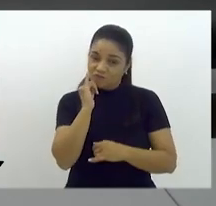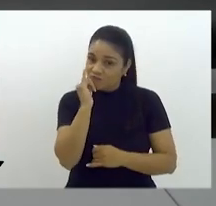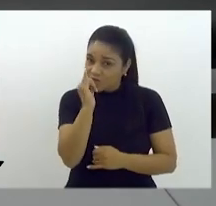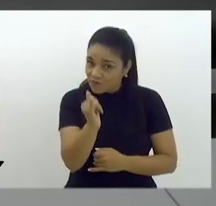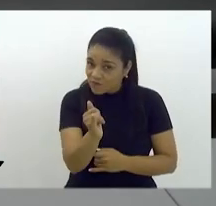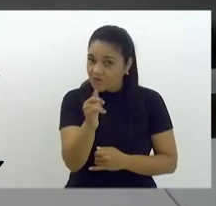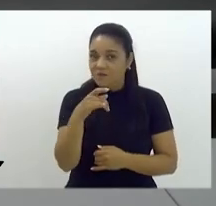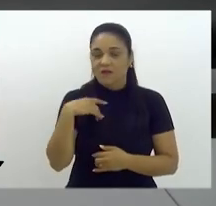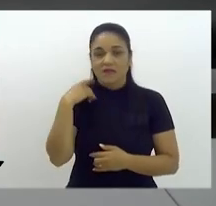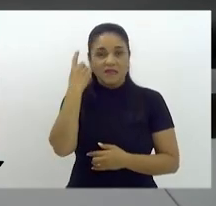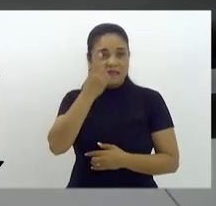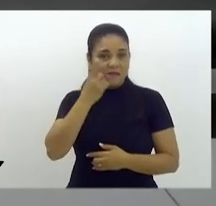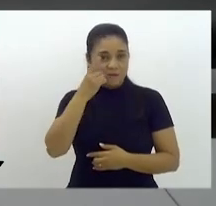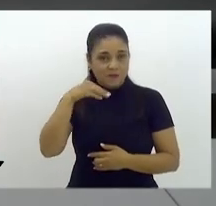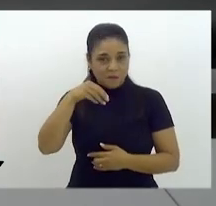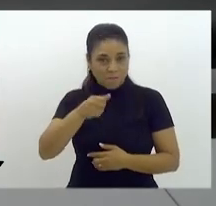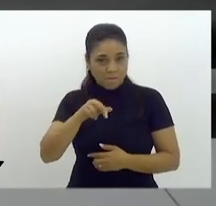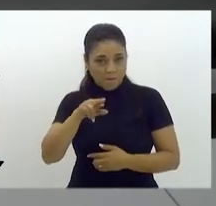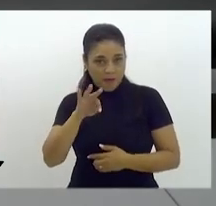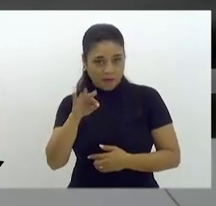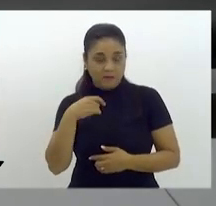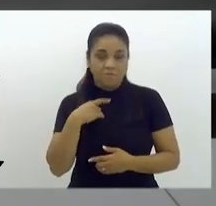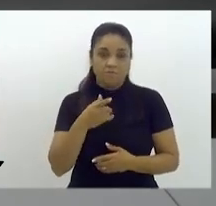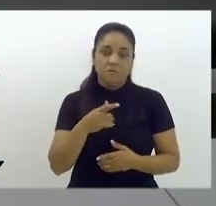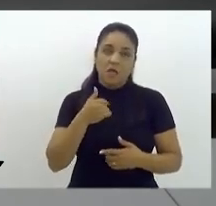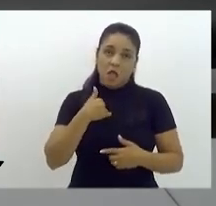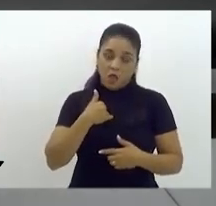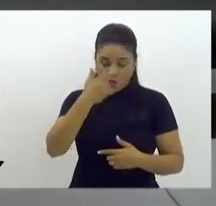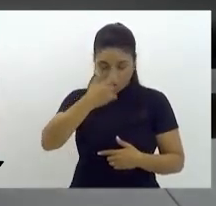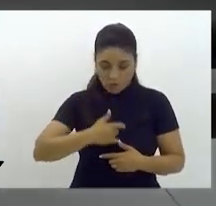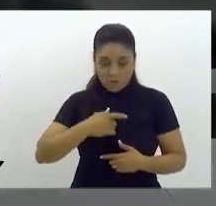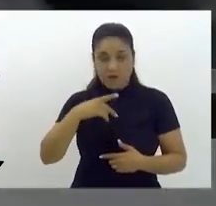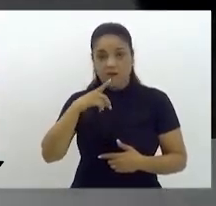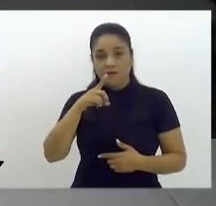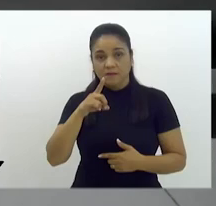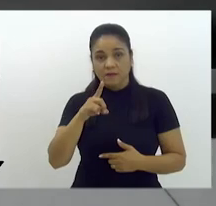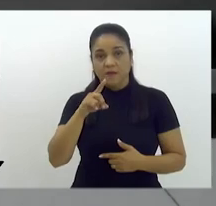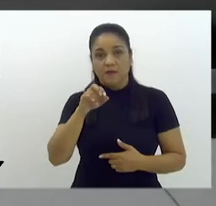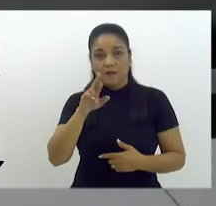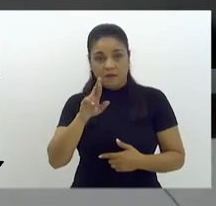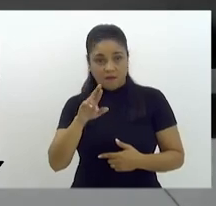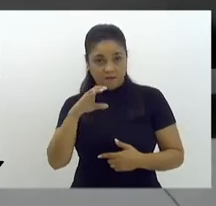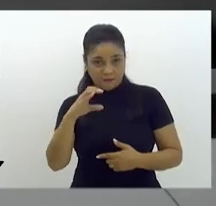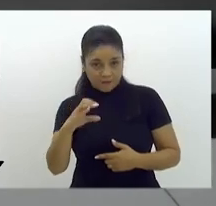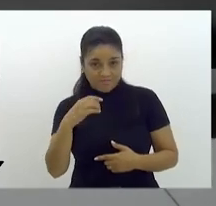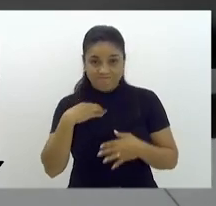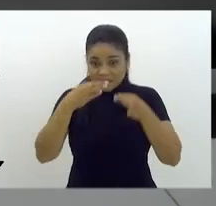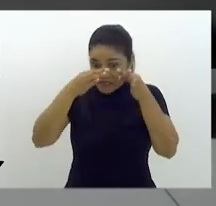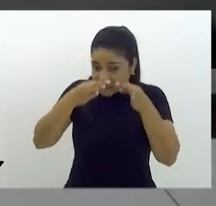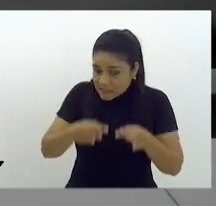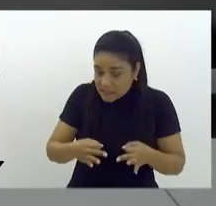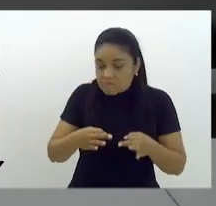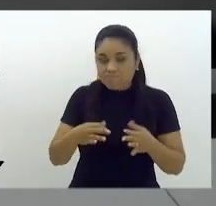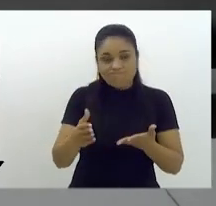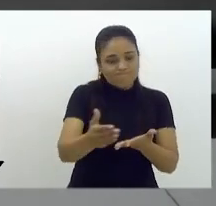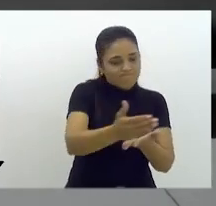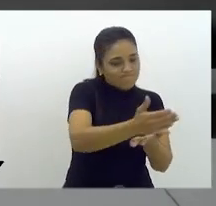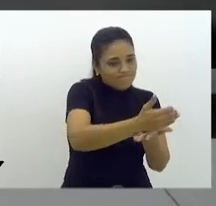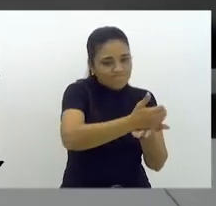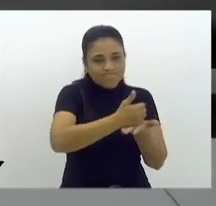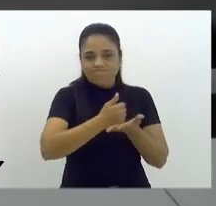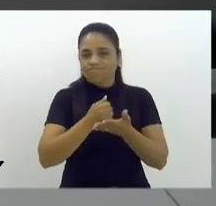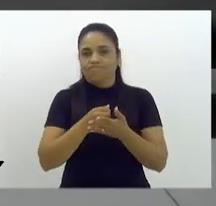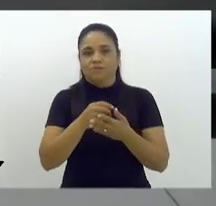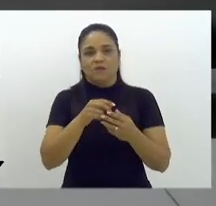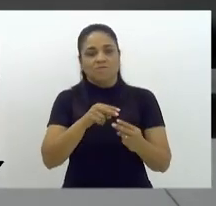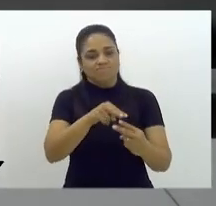eu não consigo pela drc e tem uma ideia exata de como os crimes de informática estão afetando as mulheres